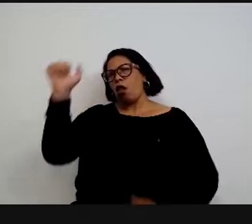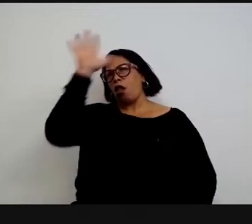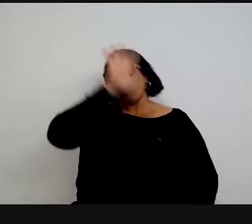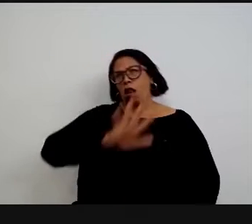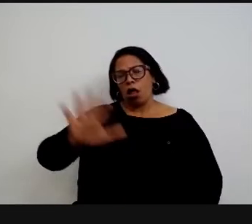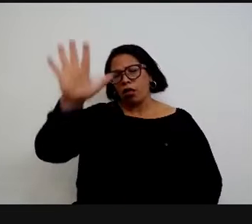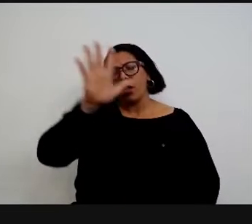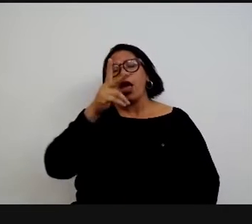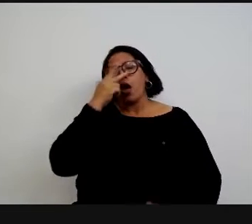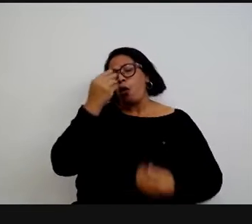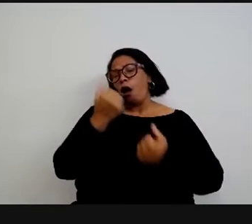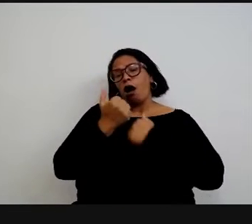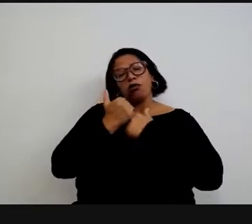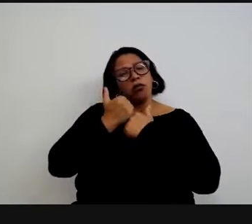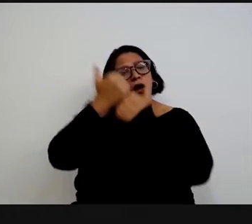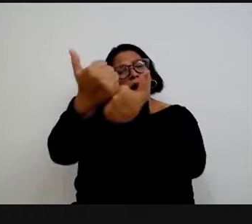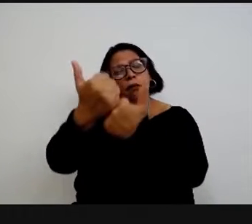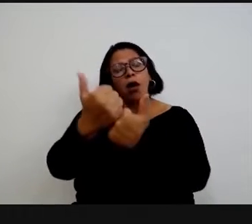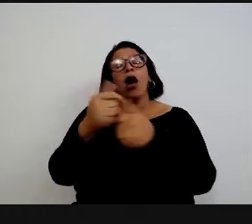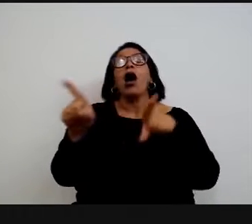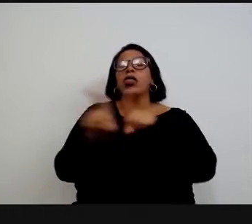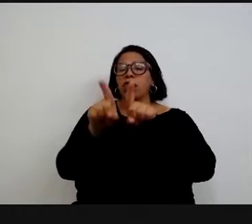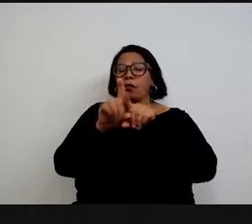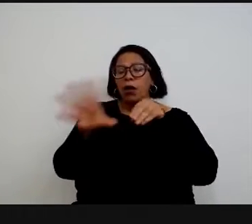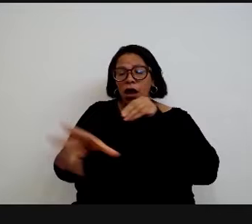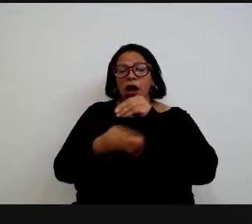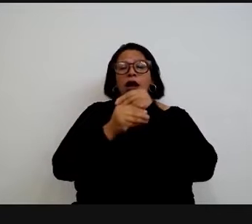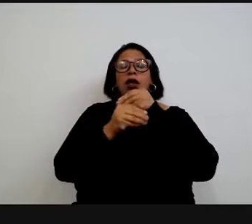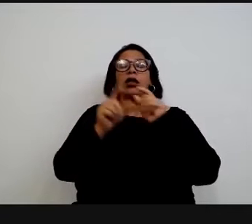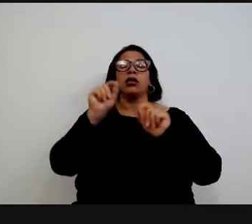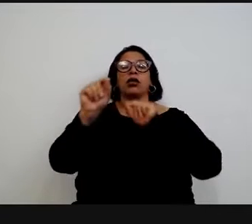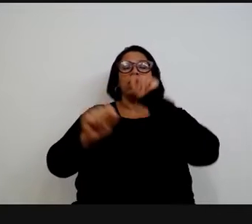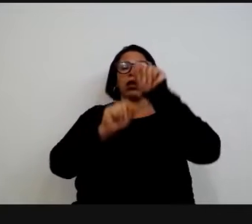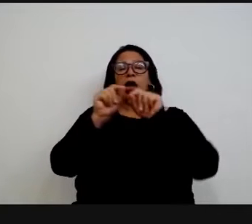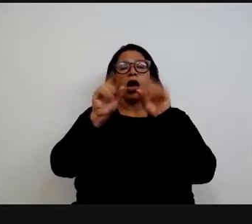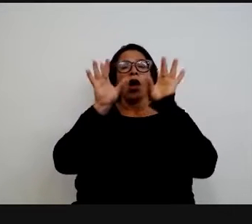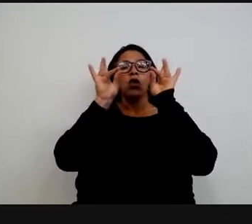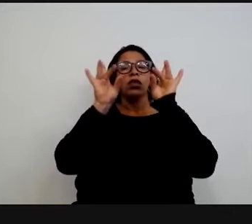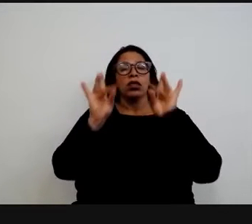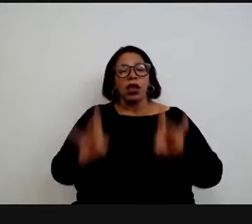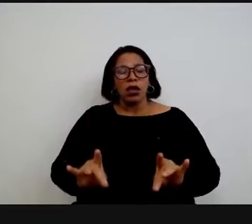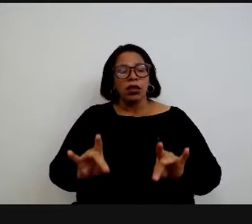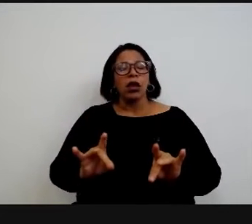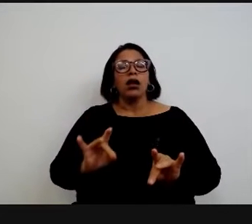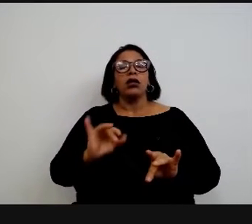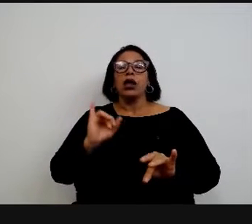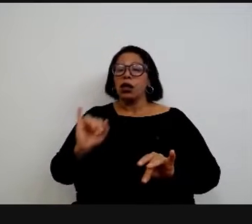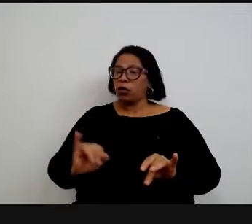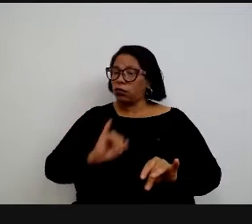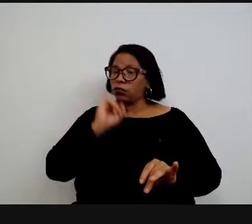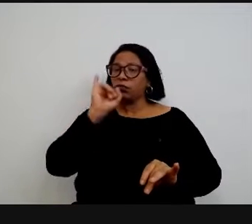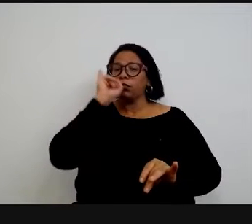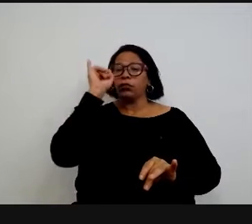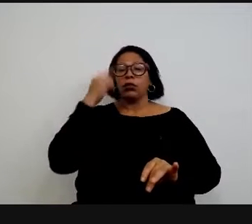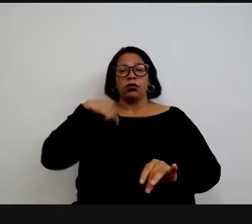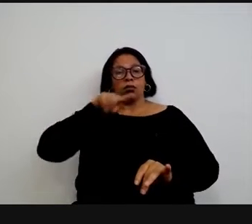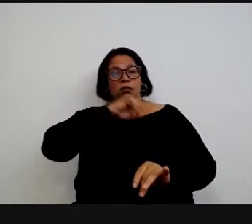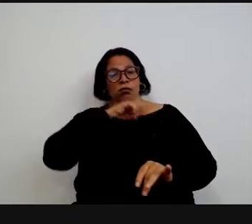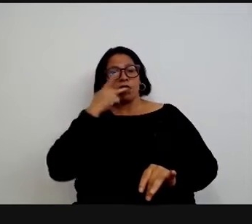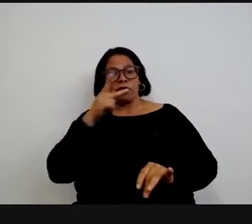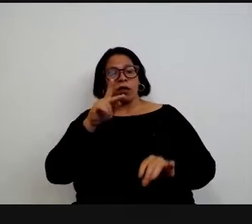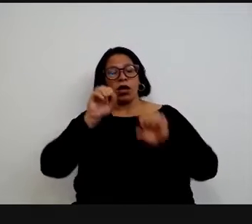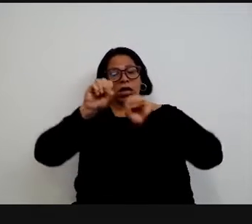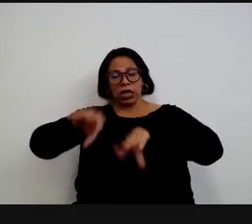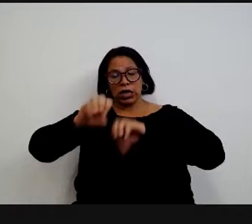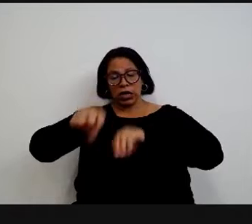acho que eu poderia contribuir é isso, talvez acrescentando um detalhe que não é trivial, que quando a gente fala